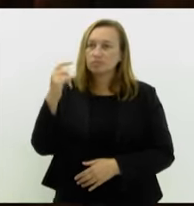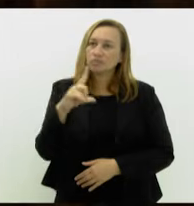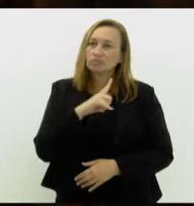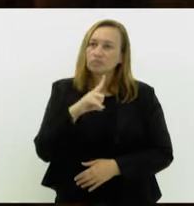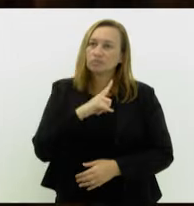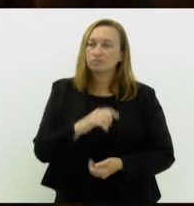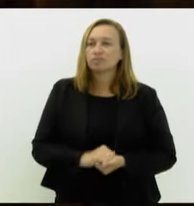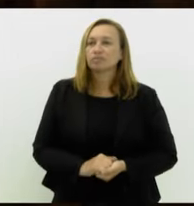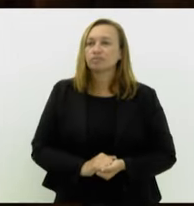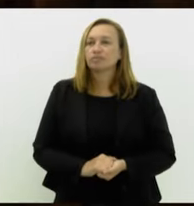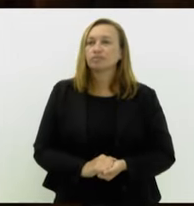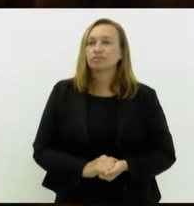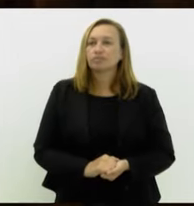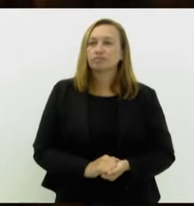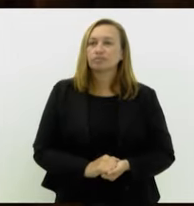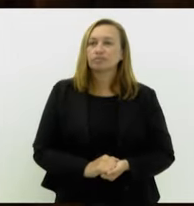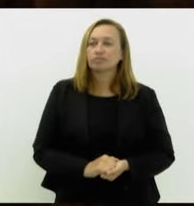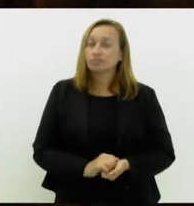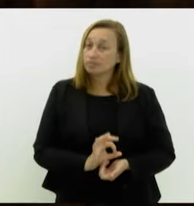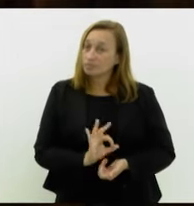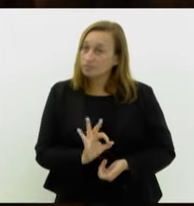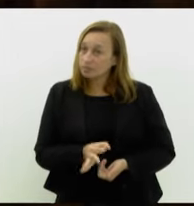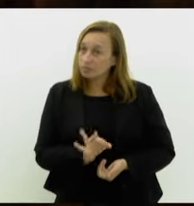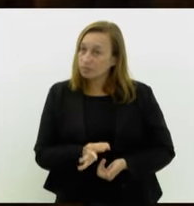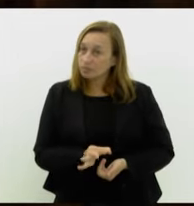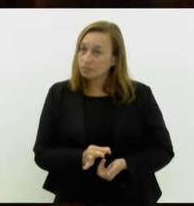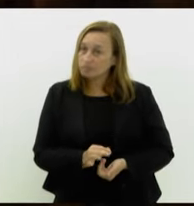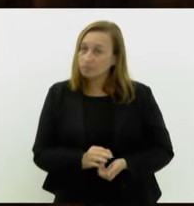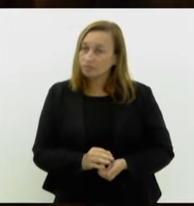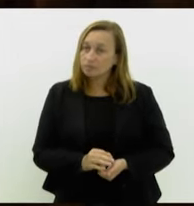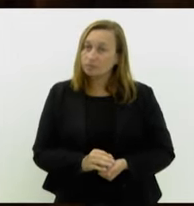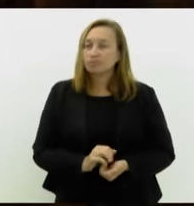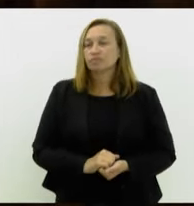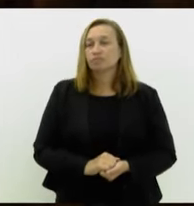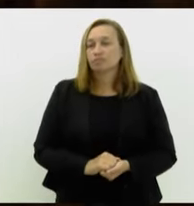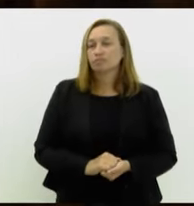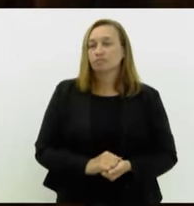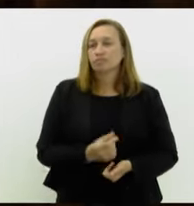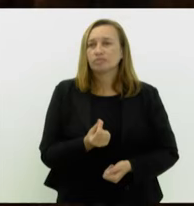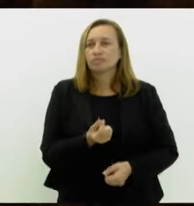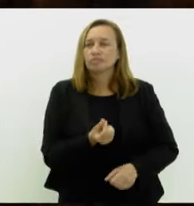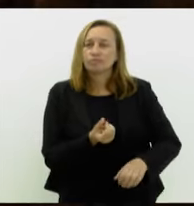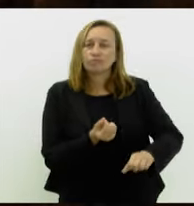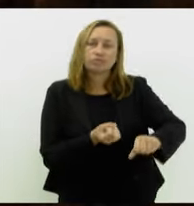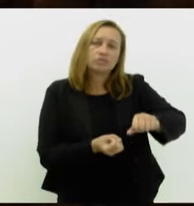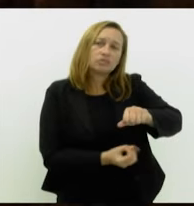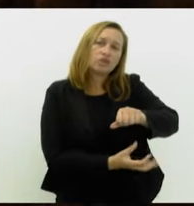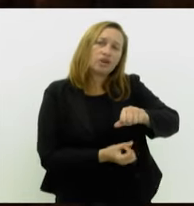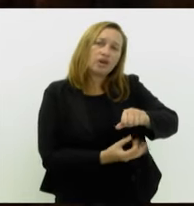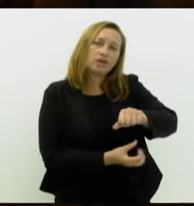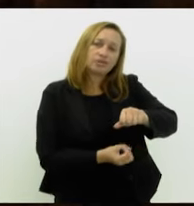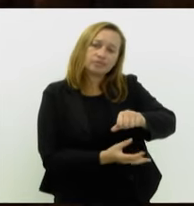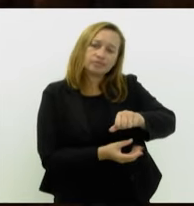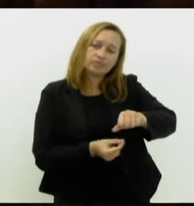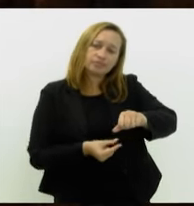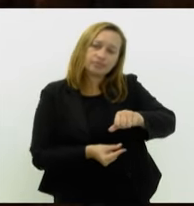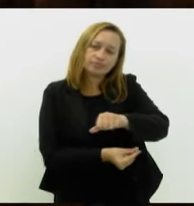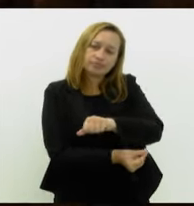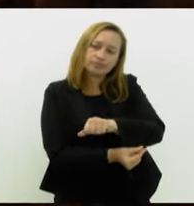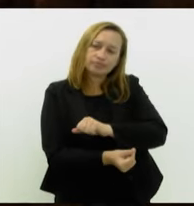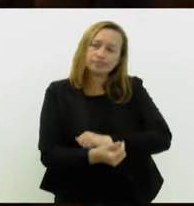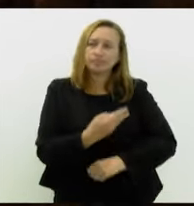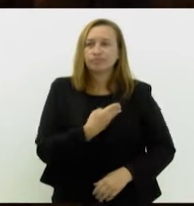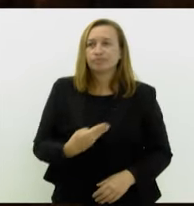ter evidente que há um fundo público que financia as campanhas e as